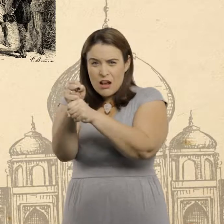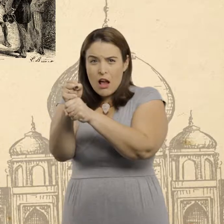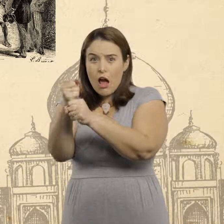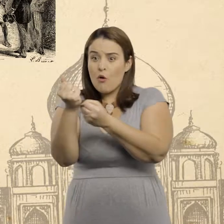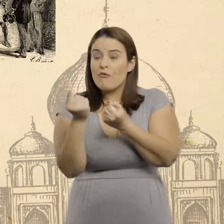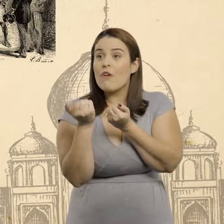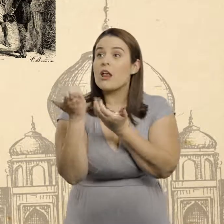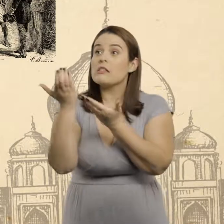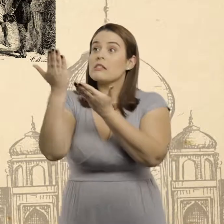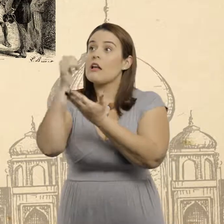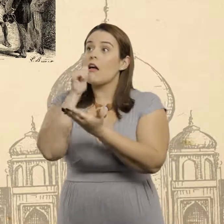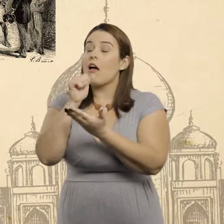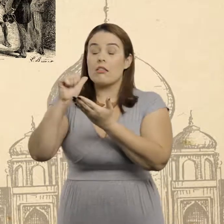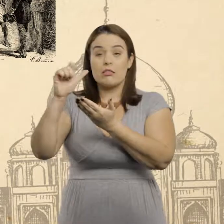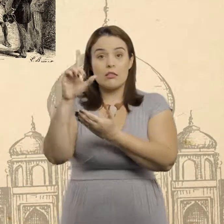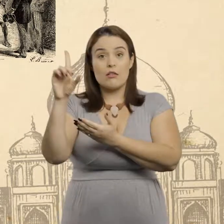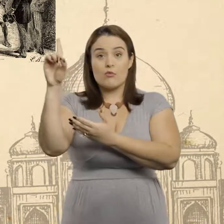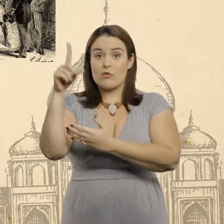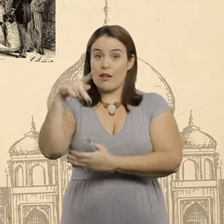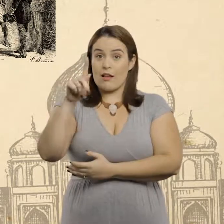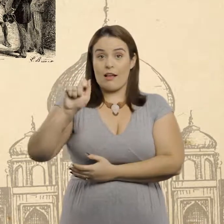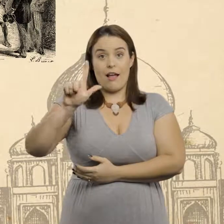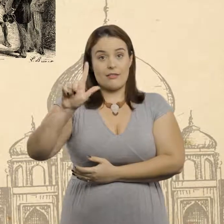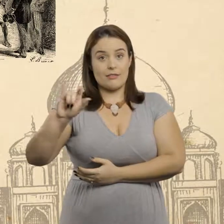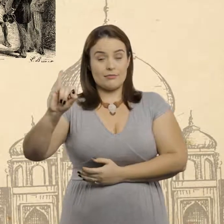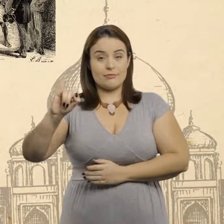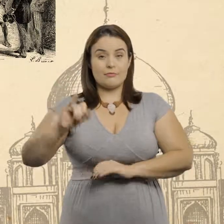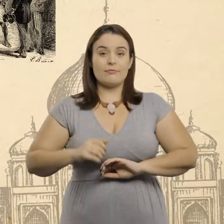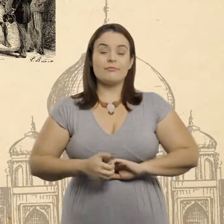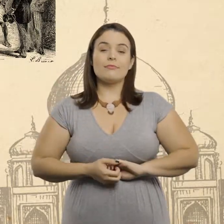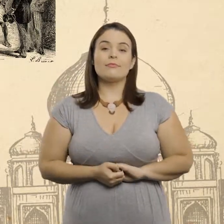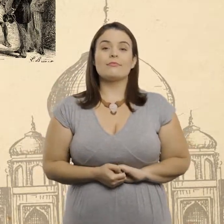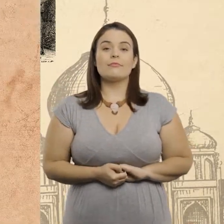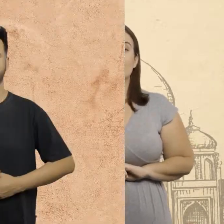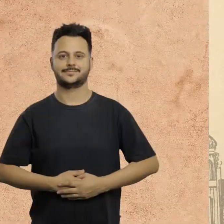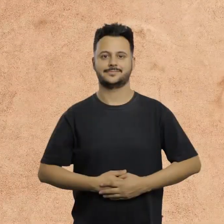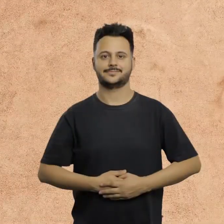as idades. Eles ofereciam as vítimas à deusa Kali.